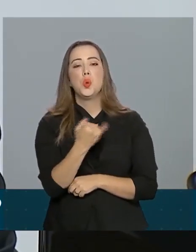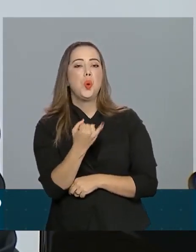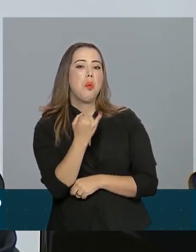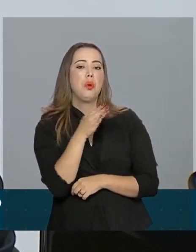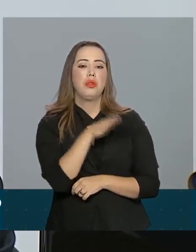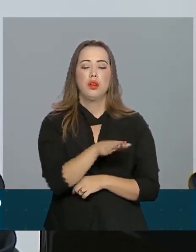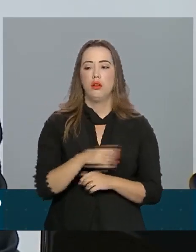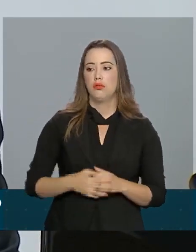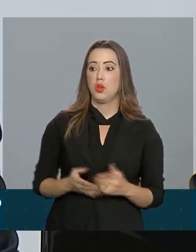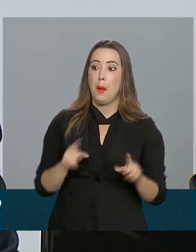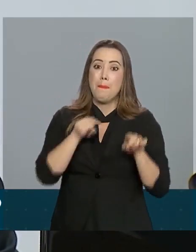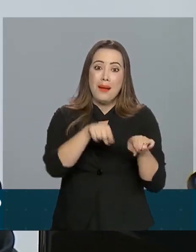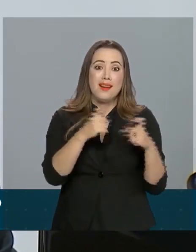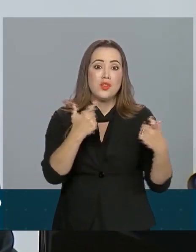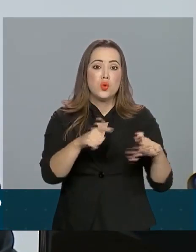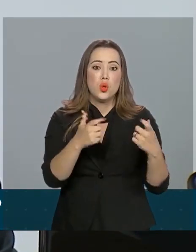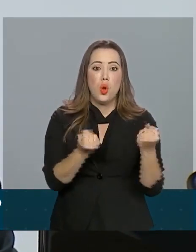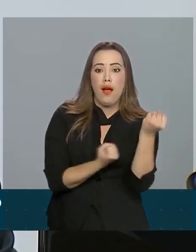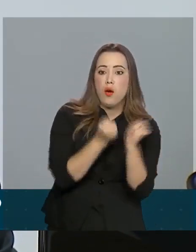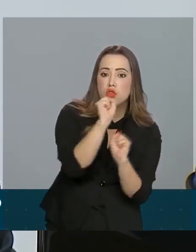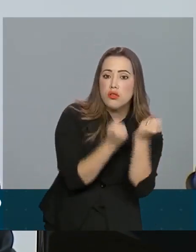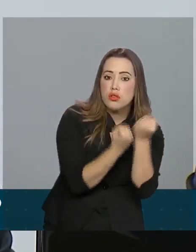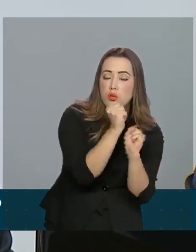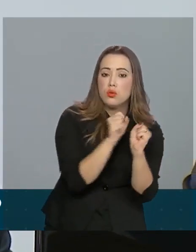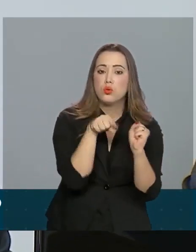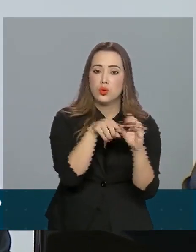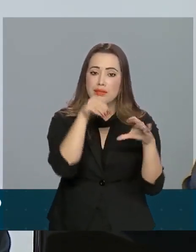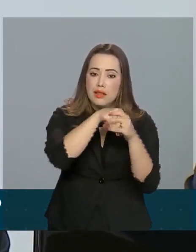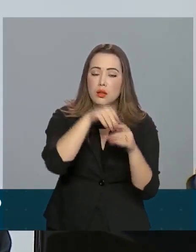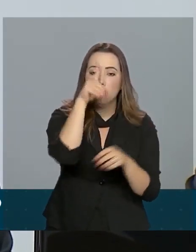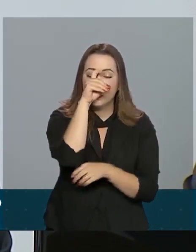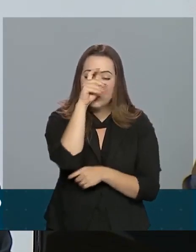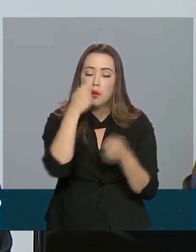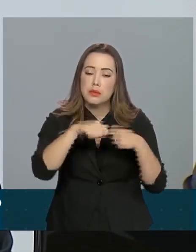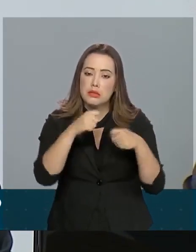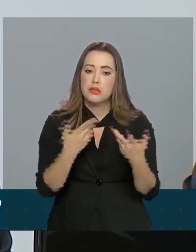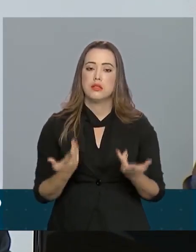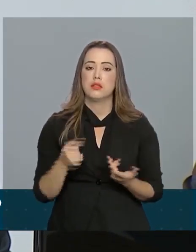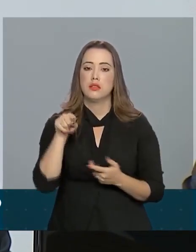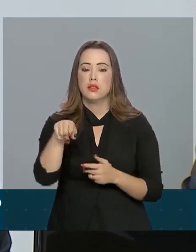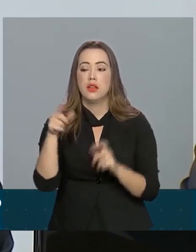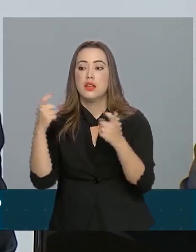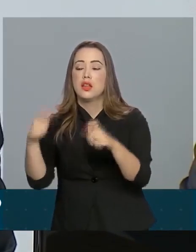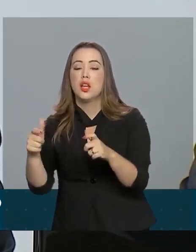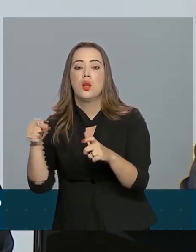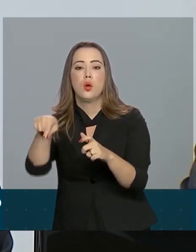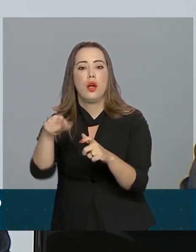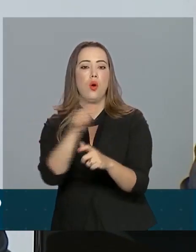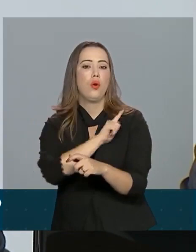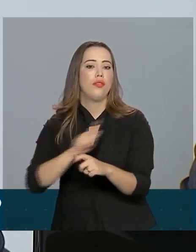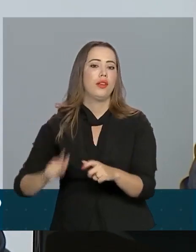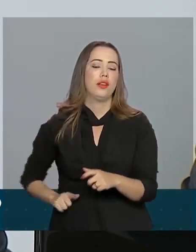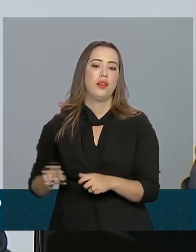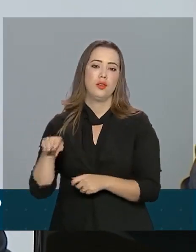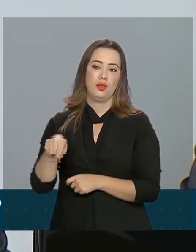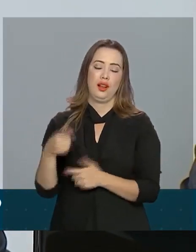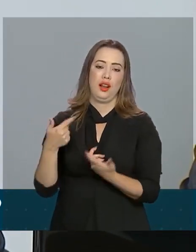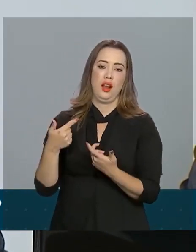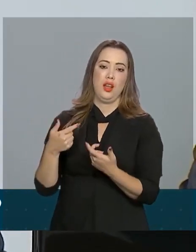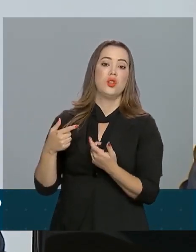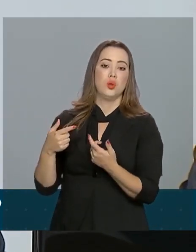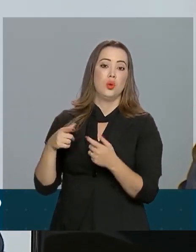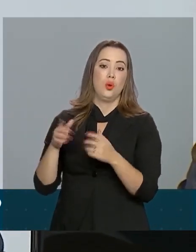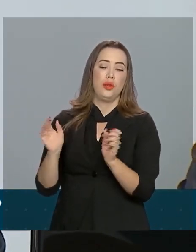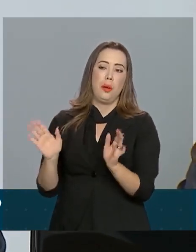lavanderia do hospital tem que funcionar. Teve governador que fechou a estrada e parou de produzir oxigênio, porque a unidade da White Martins estava